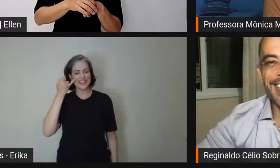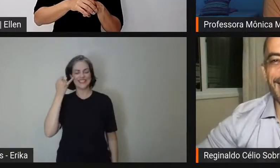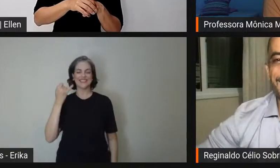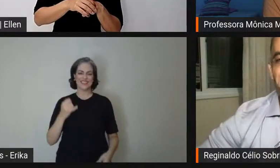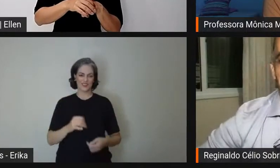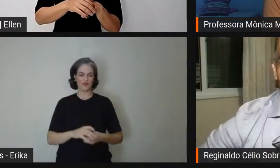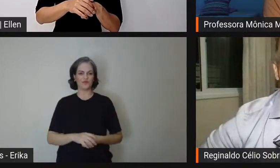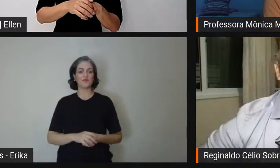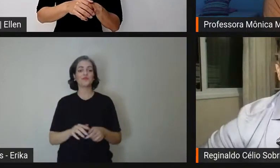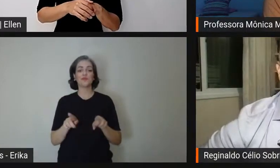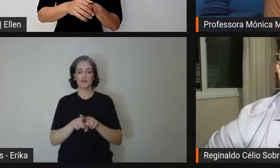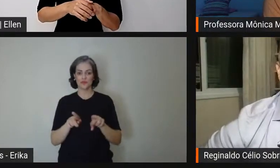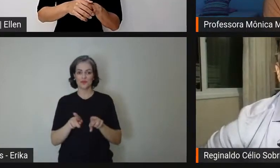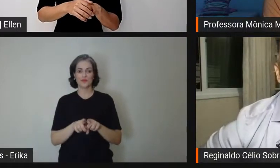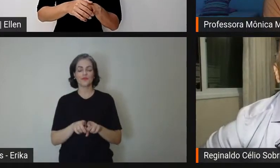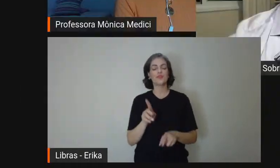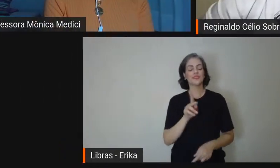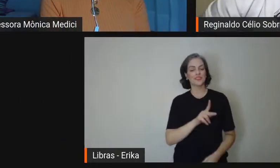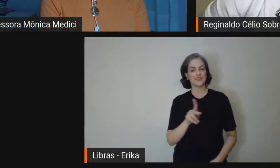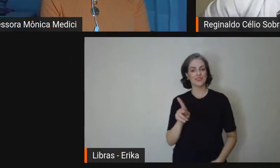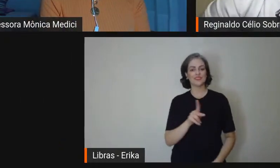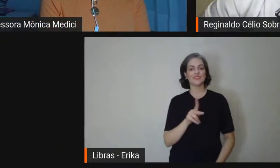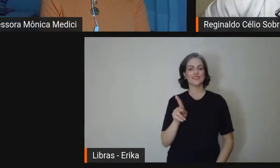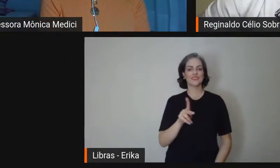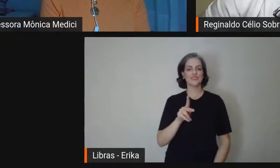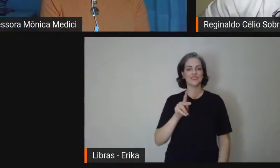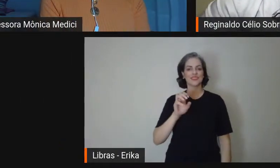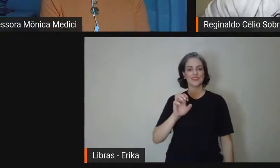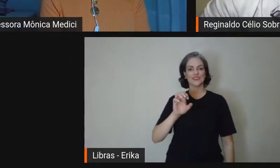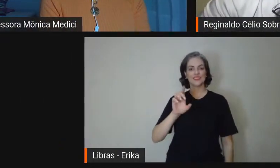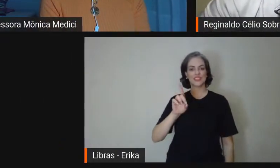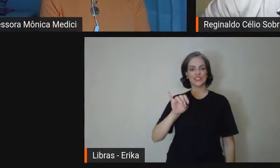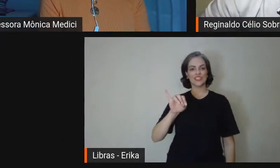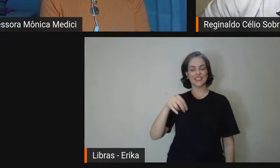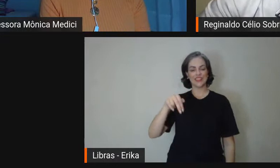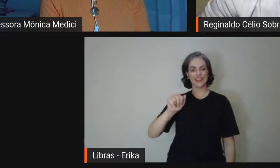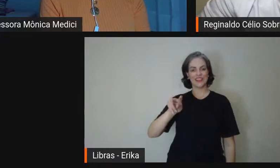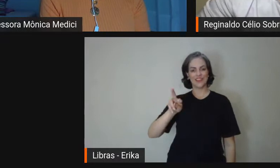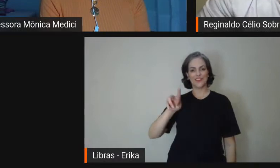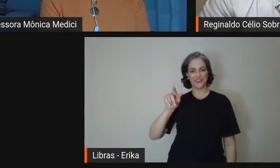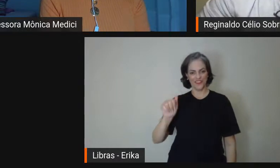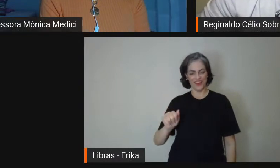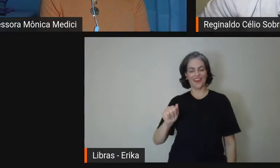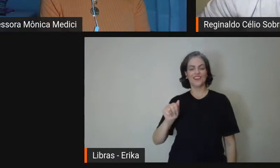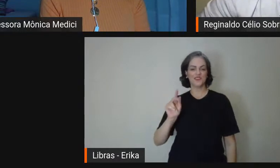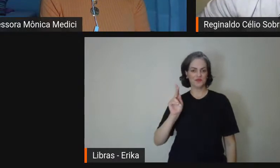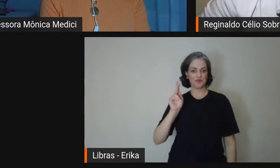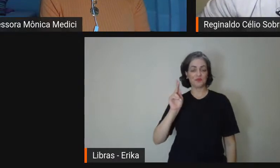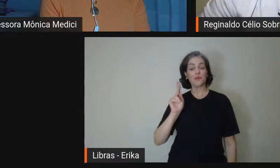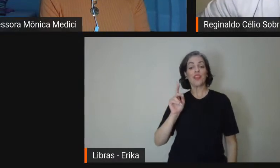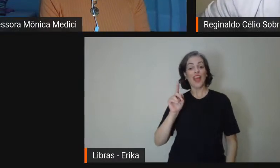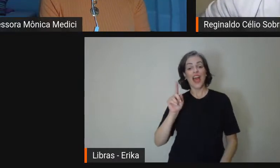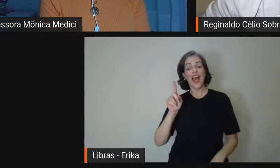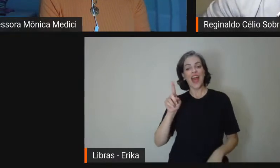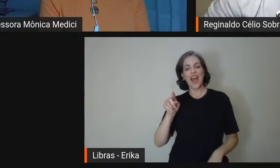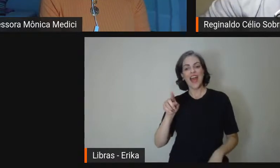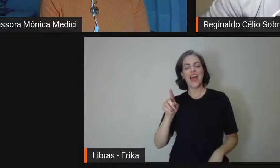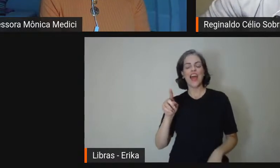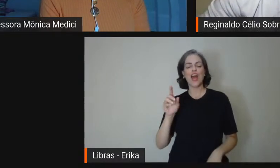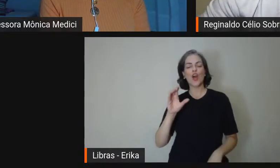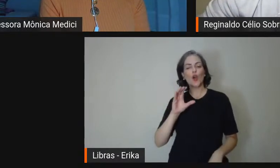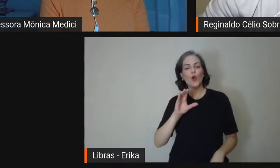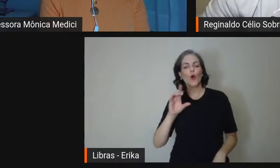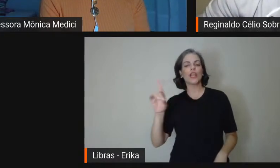e também a professora doutora Ednalva Gutierre Rodrigues, que coordena esses dois cursos e que também nos